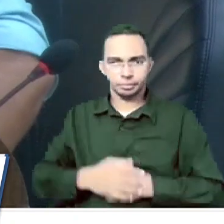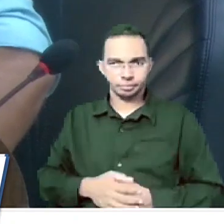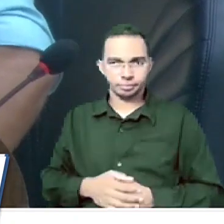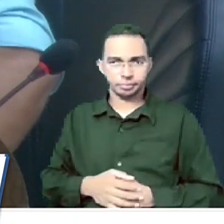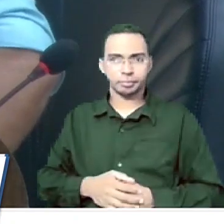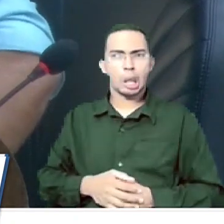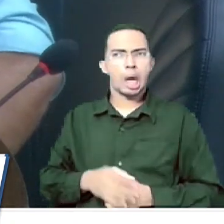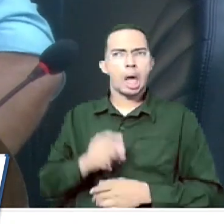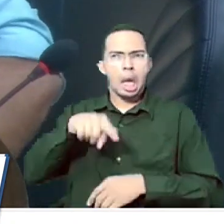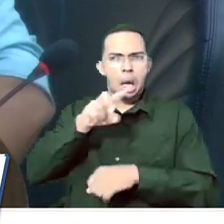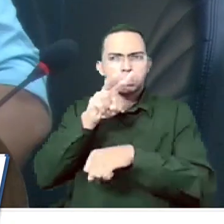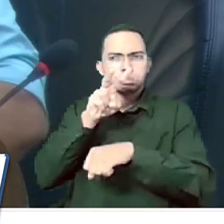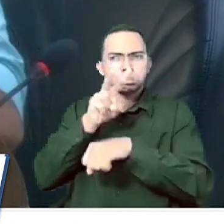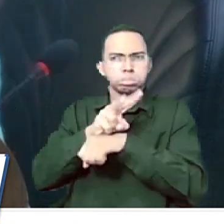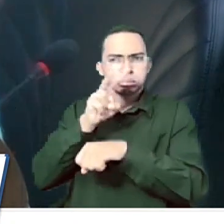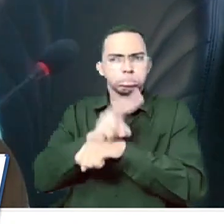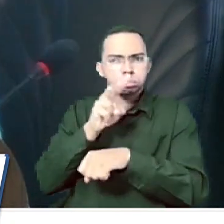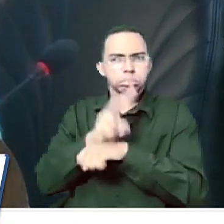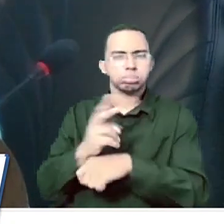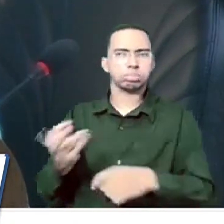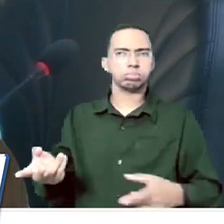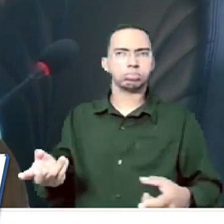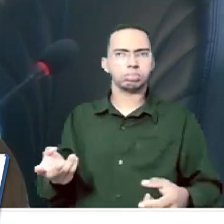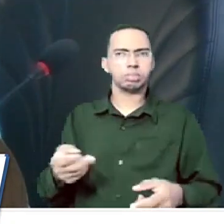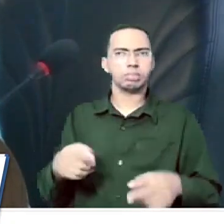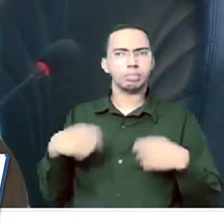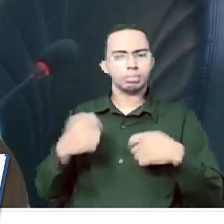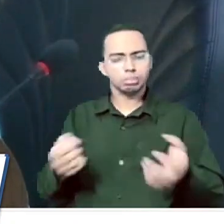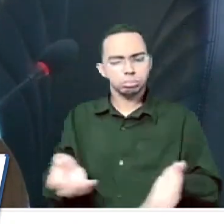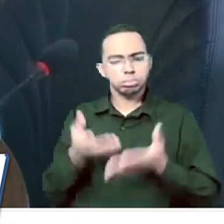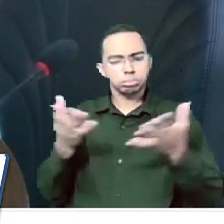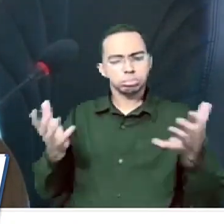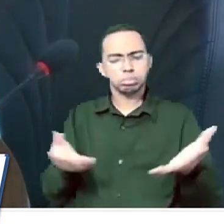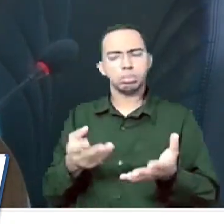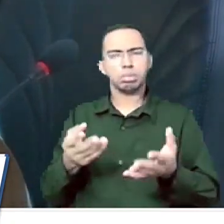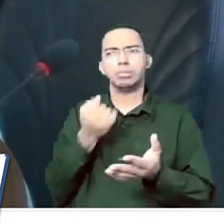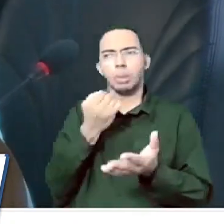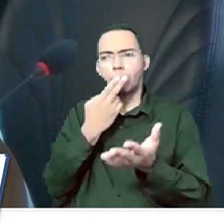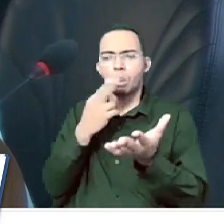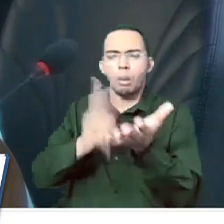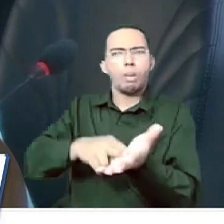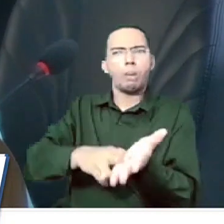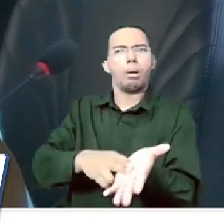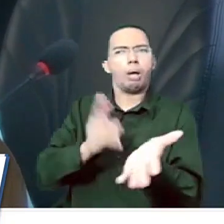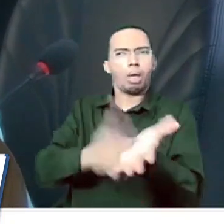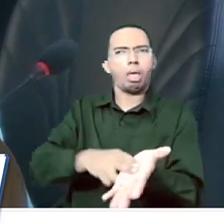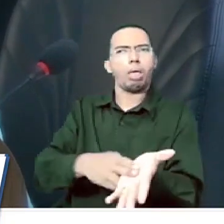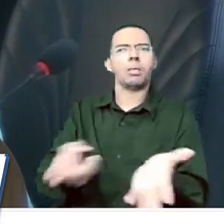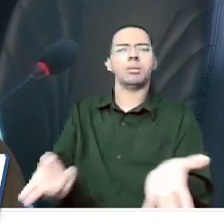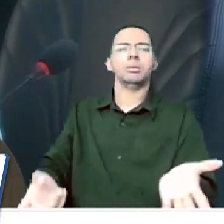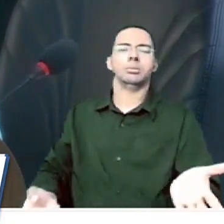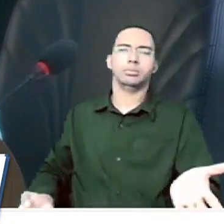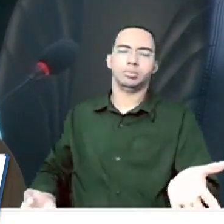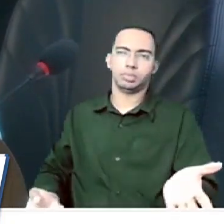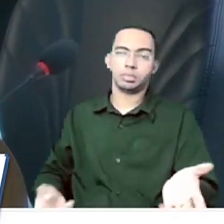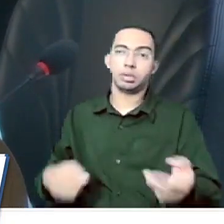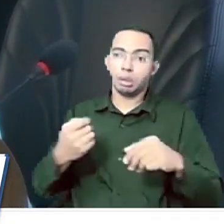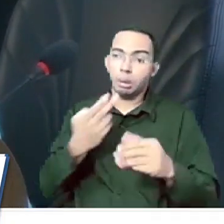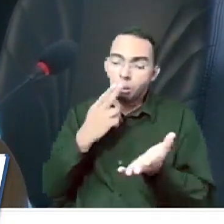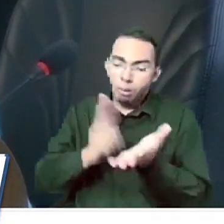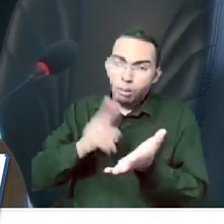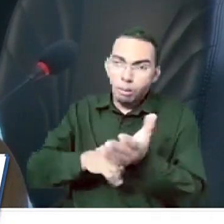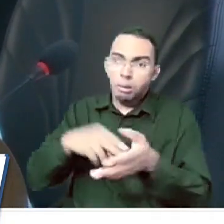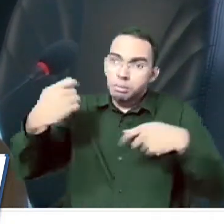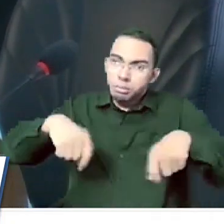fiscalização, tem que promover infrações, tem que promover as multas necessárias a